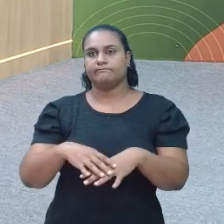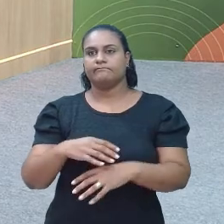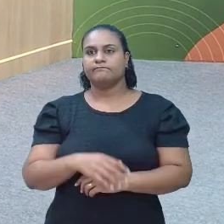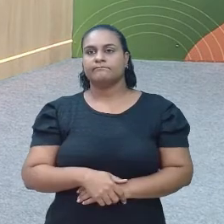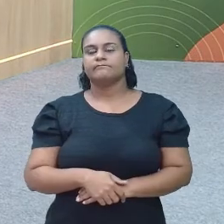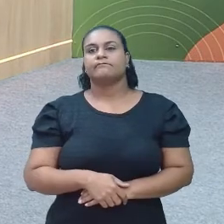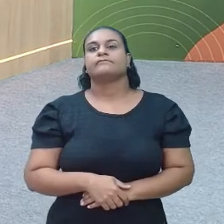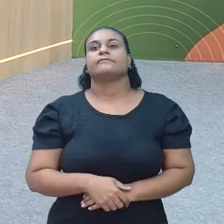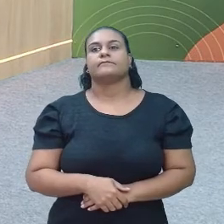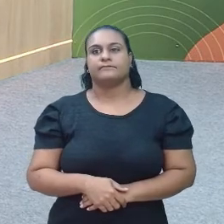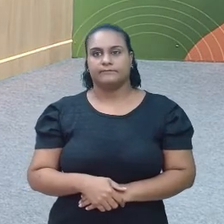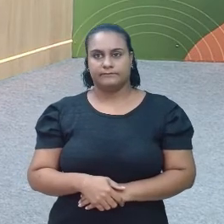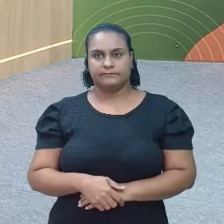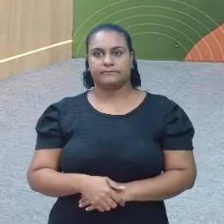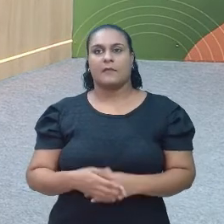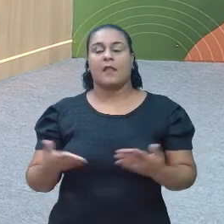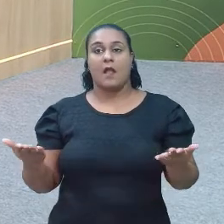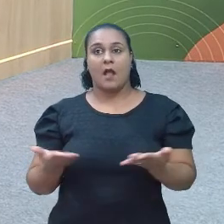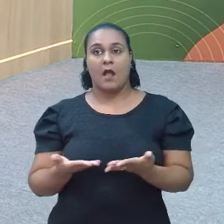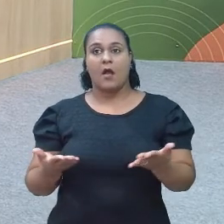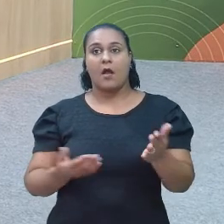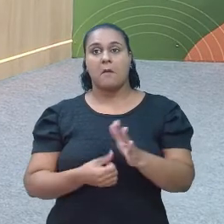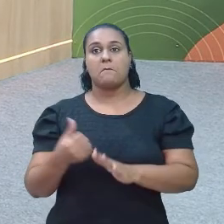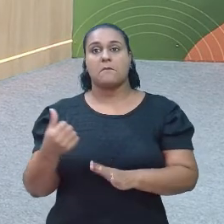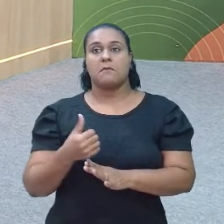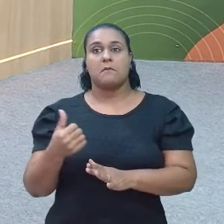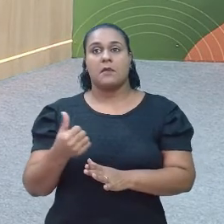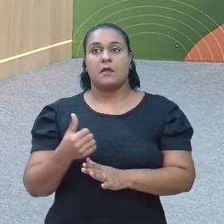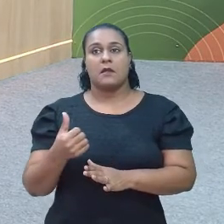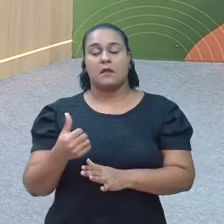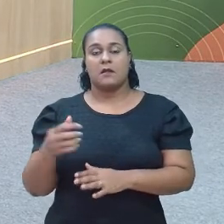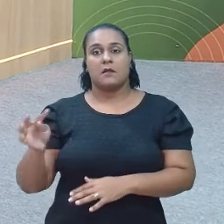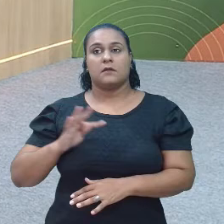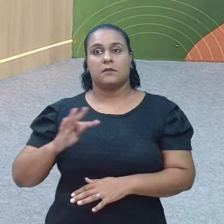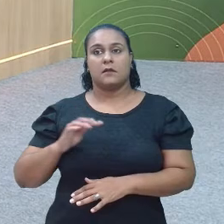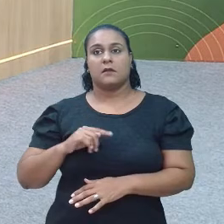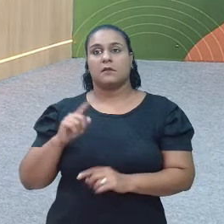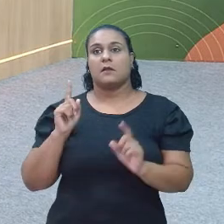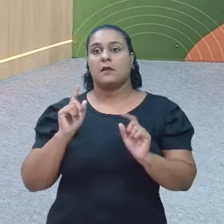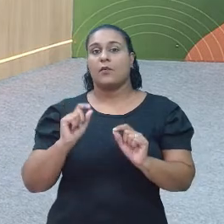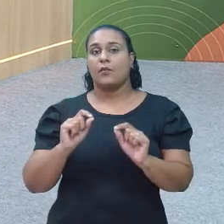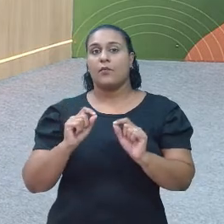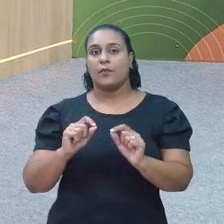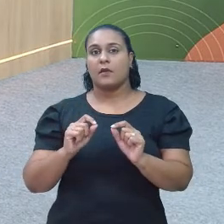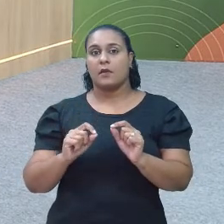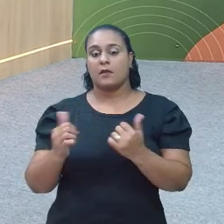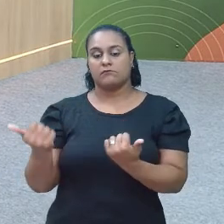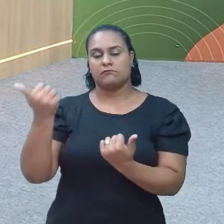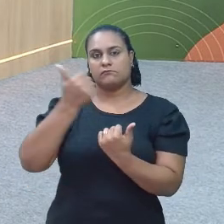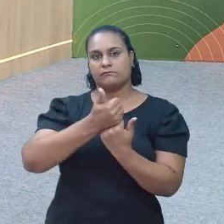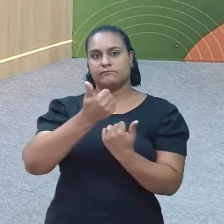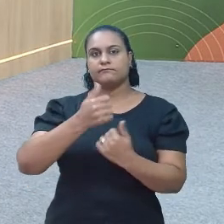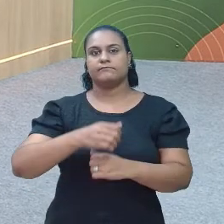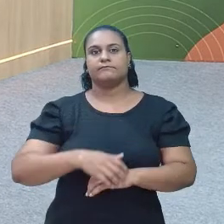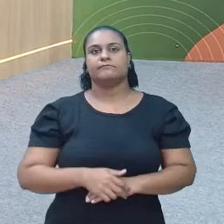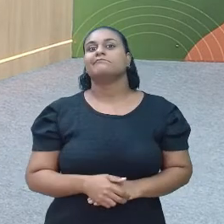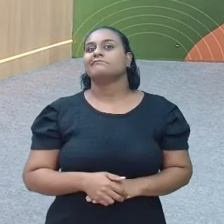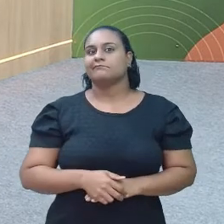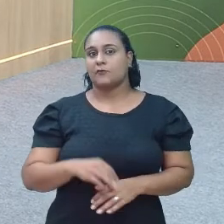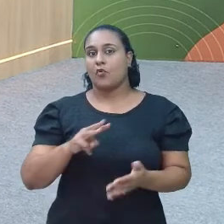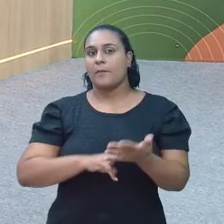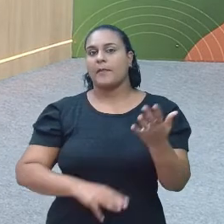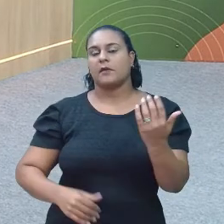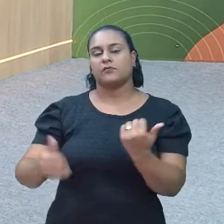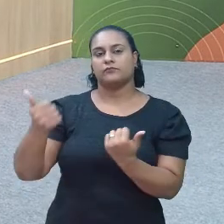técnica que a gente vai começar a ver agora e vai reforçar um pouco na próxima aula é a técnica da substituição. O método